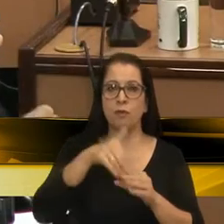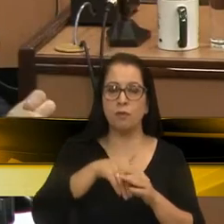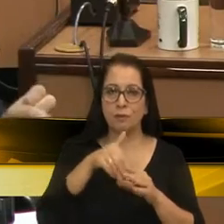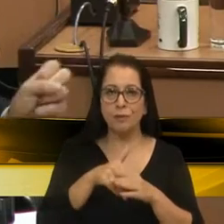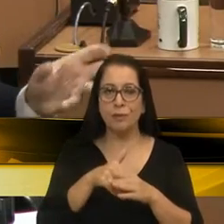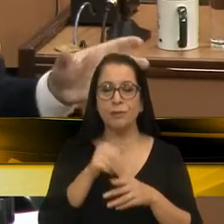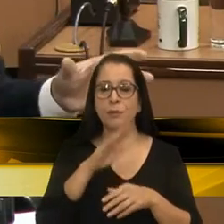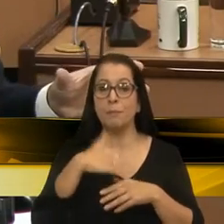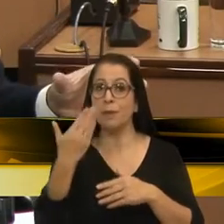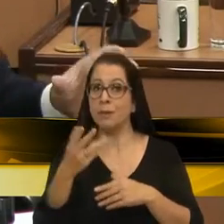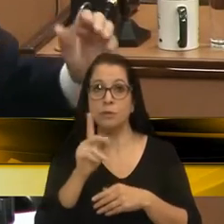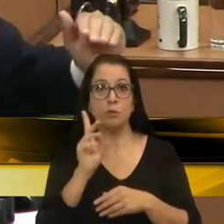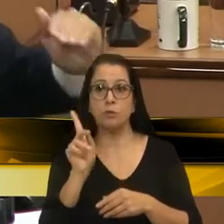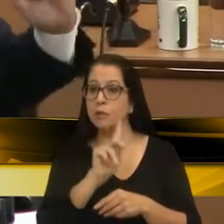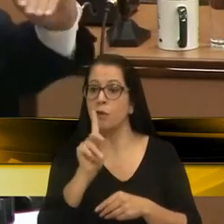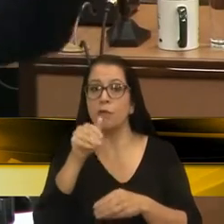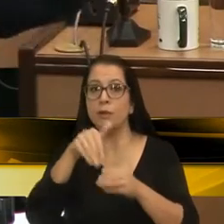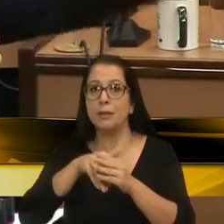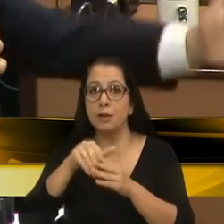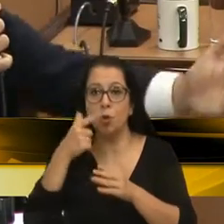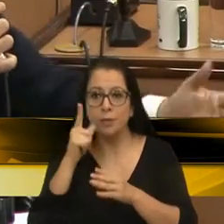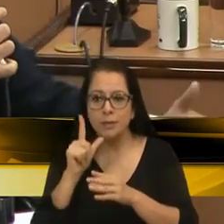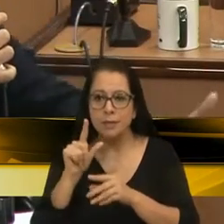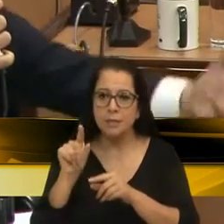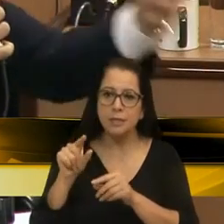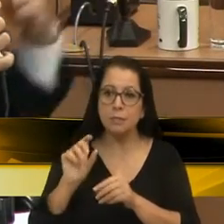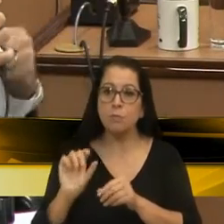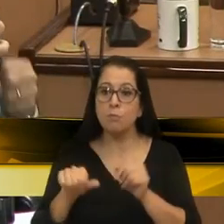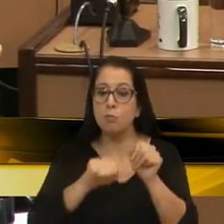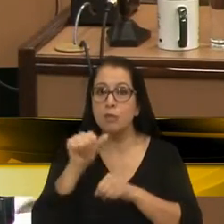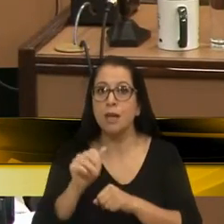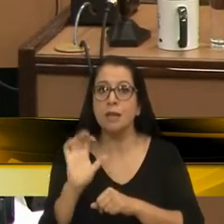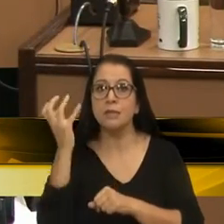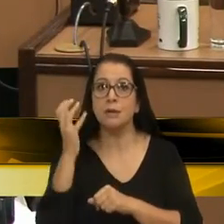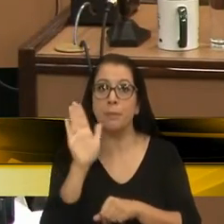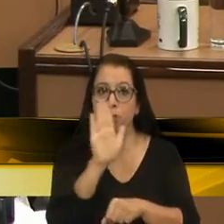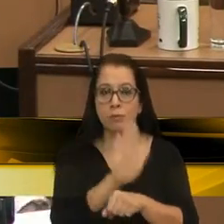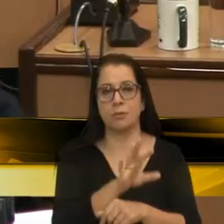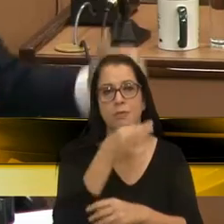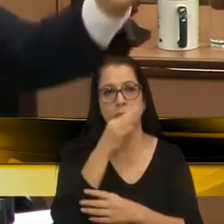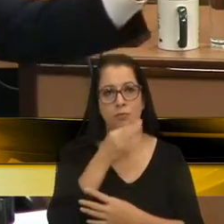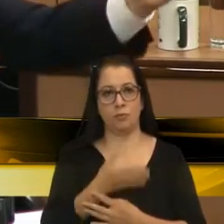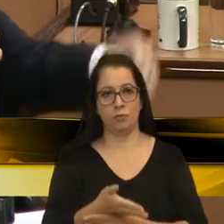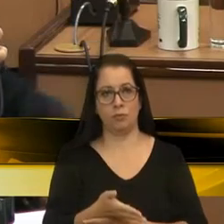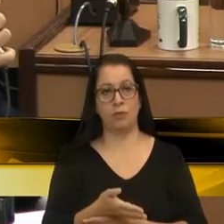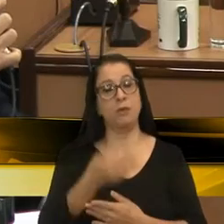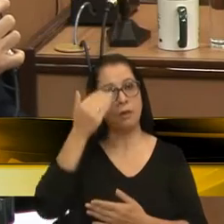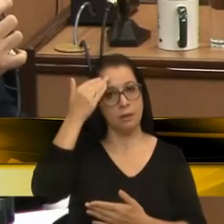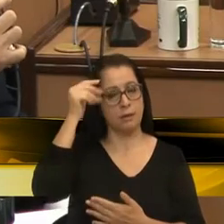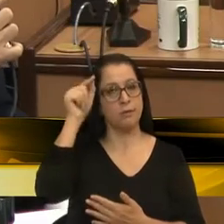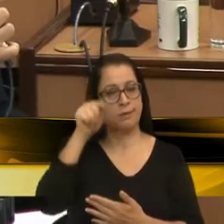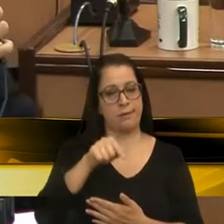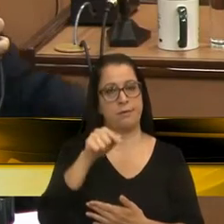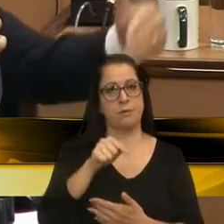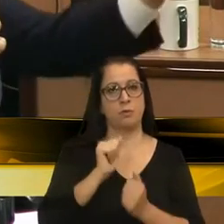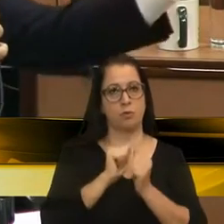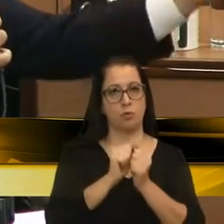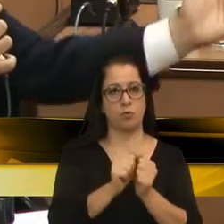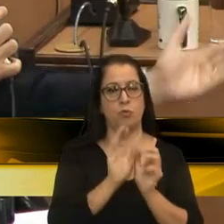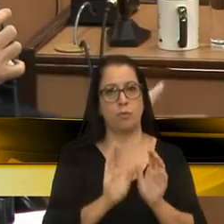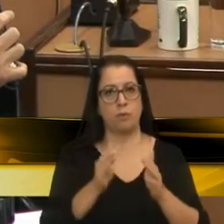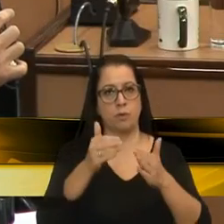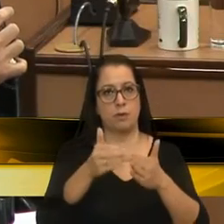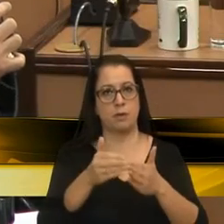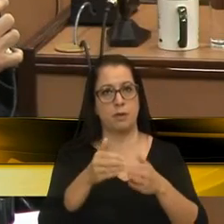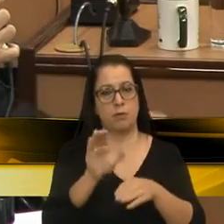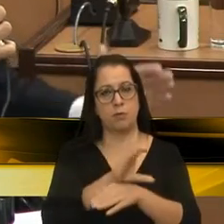os demais que ainda não votaram consigam reverter a decisão pró-município de Caxias do Sul. Então, entendo que Vossa Excelência, juntamente com a Comissão de Constituição